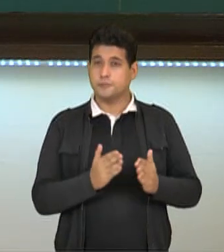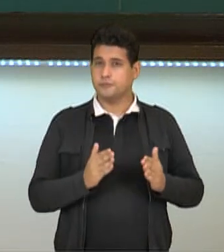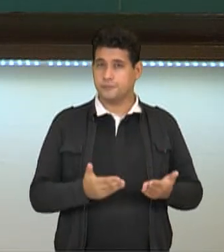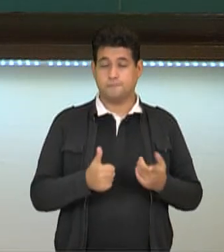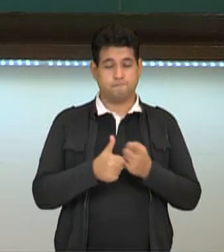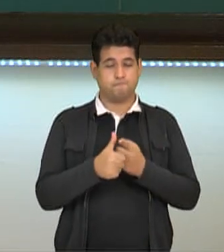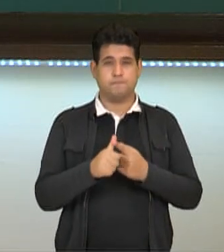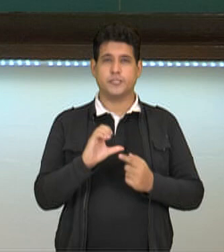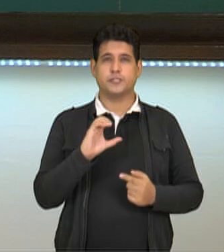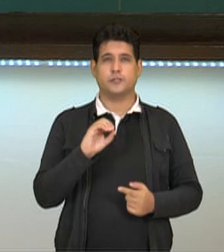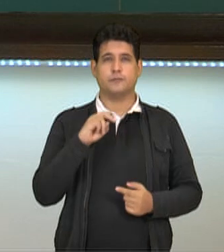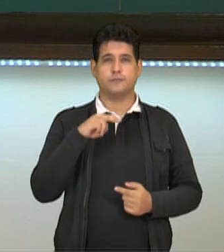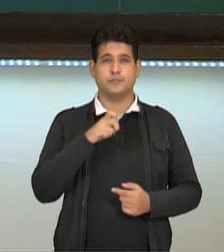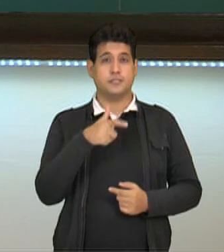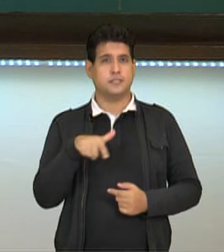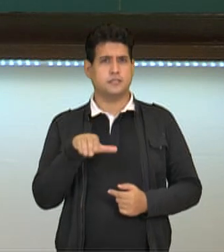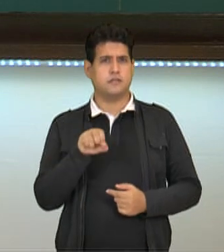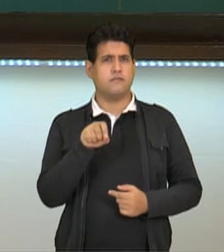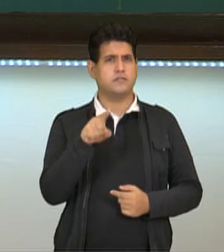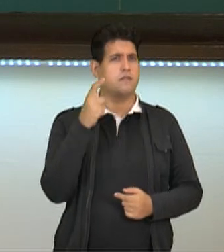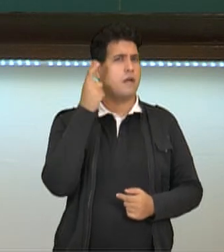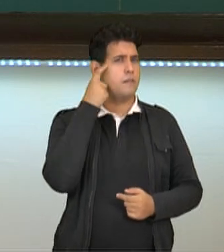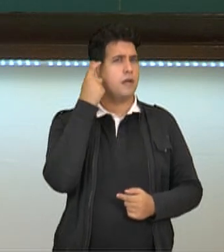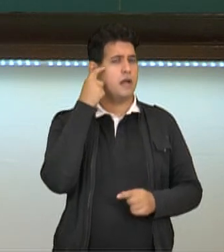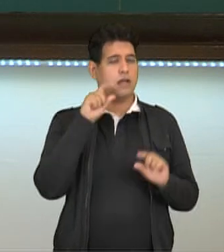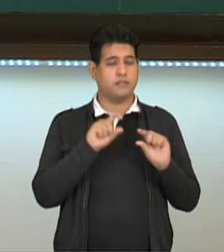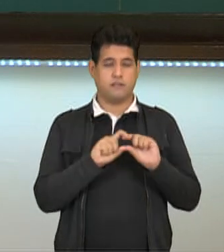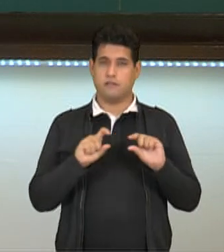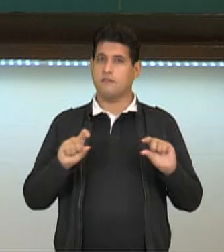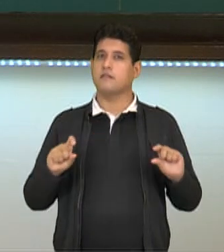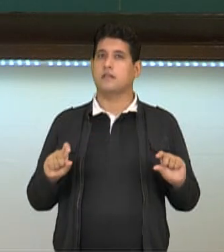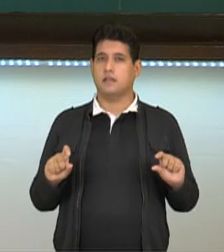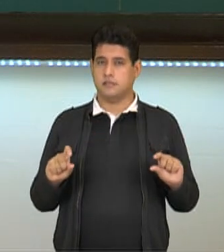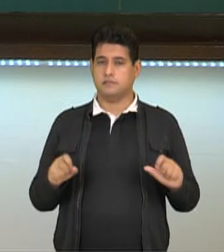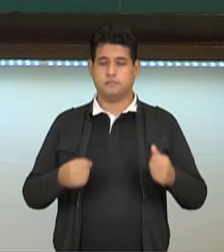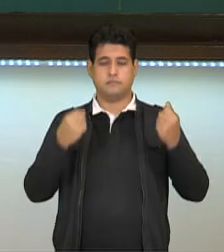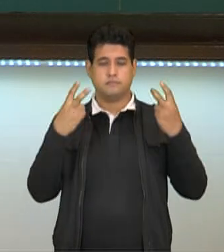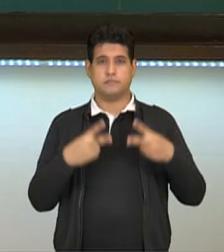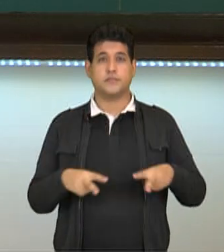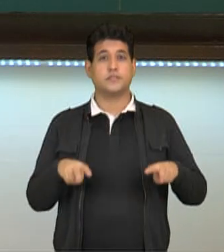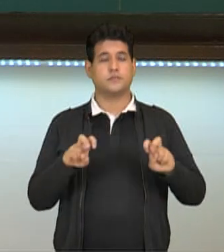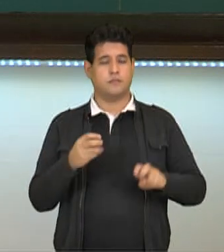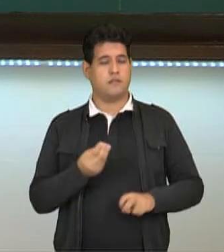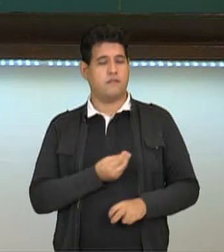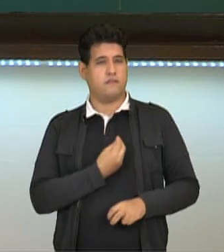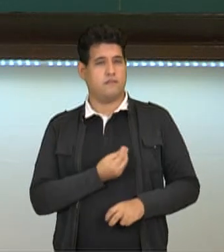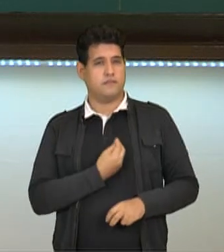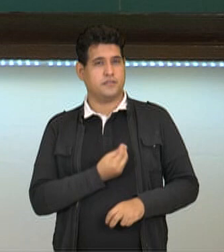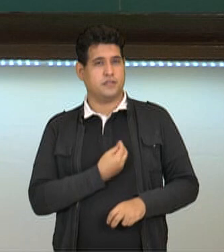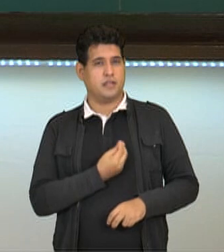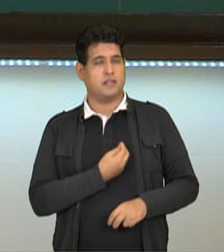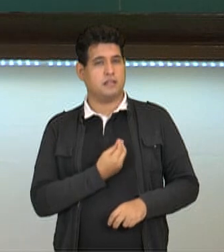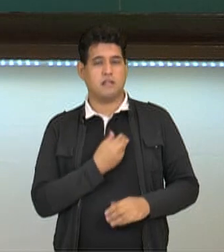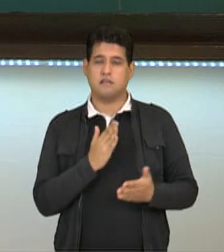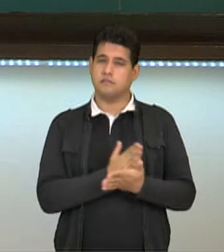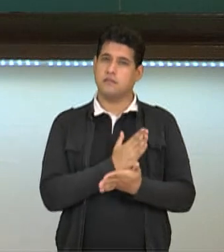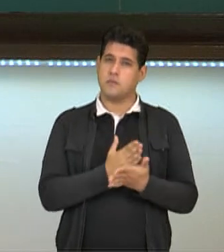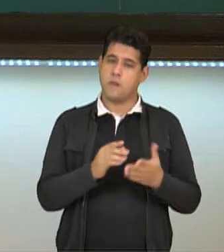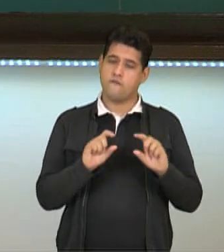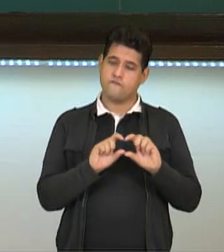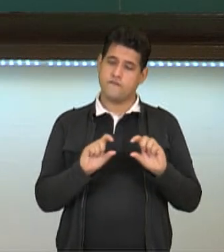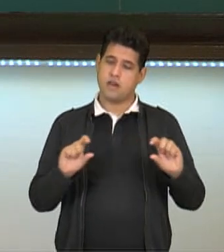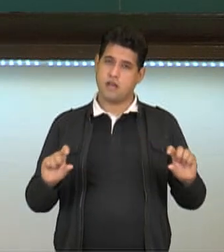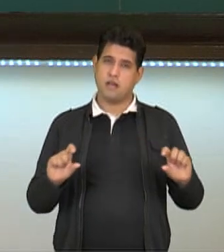first conditional. Então você vai pensar em uma frase falando sobre a vida, né? Alguma frase que